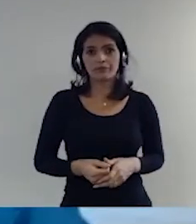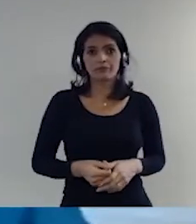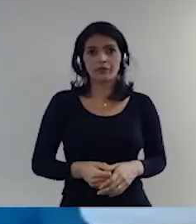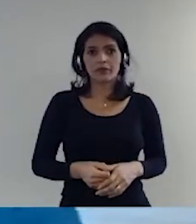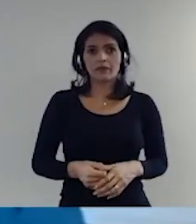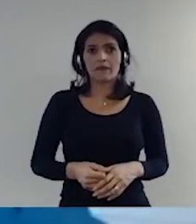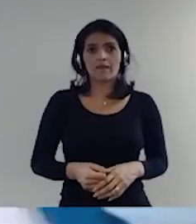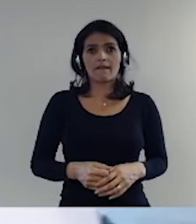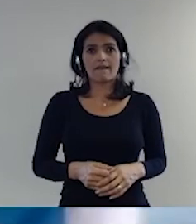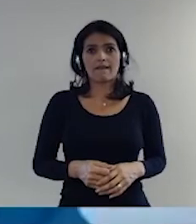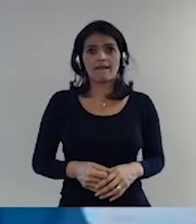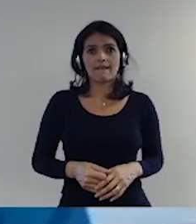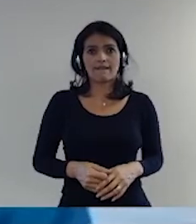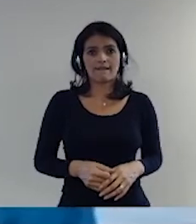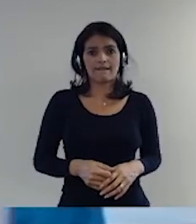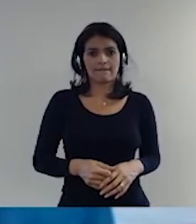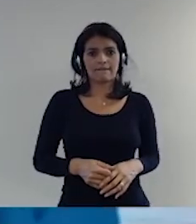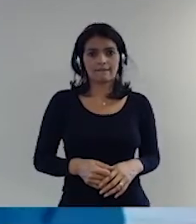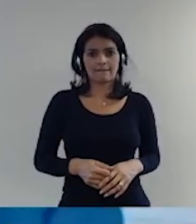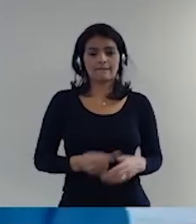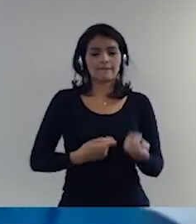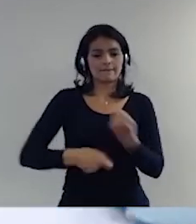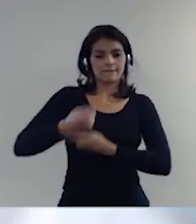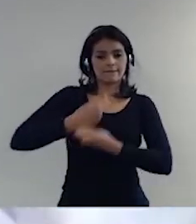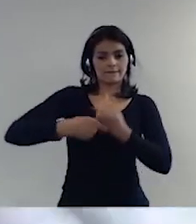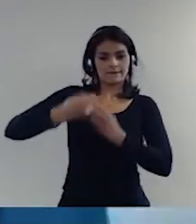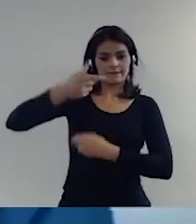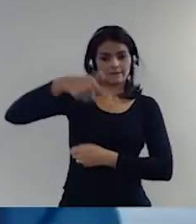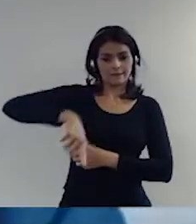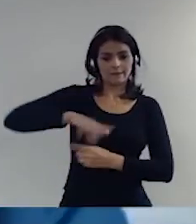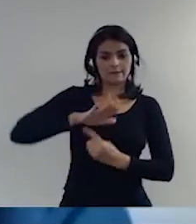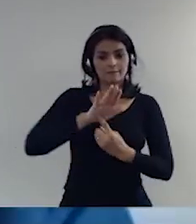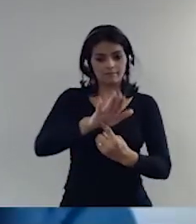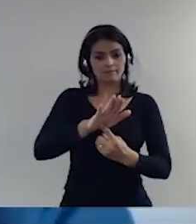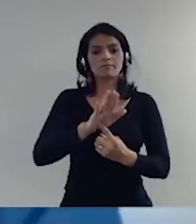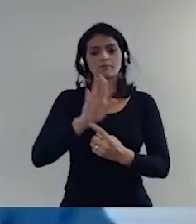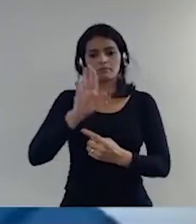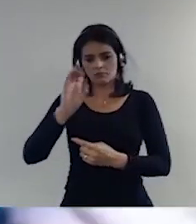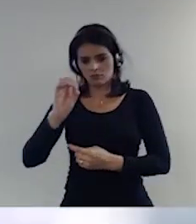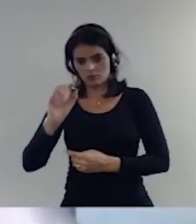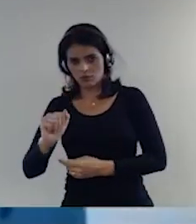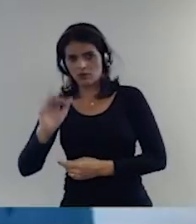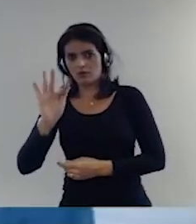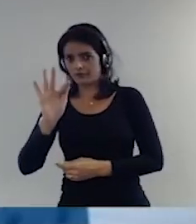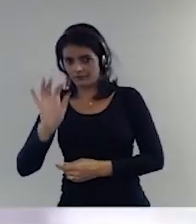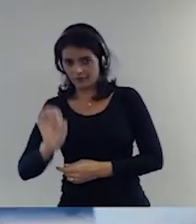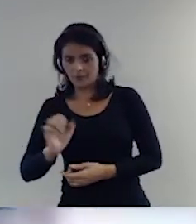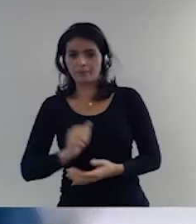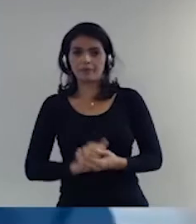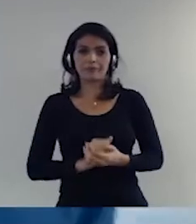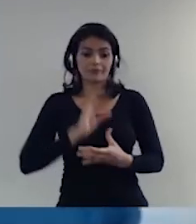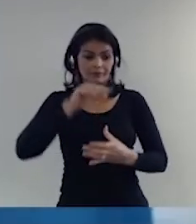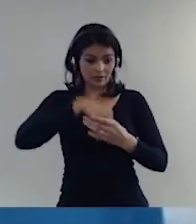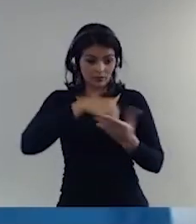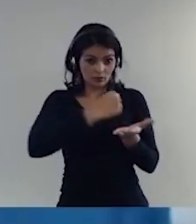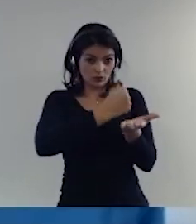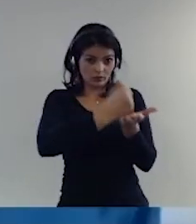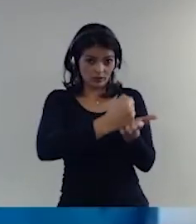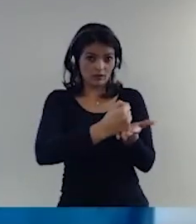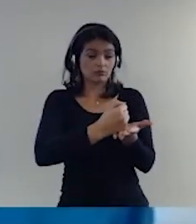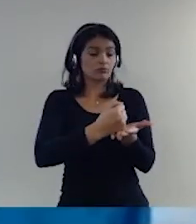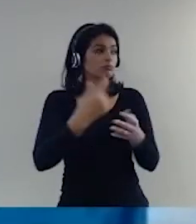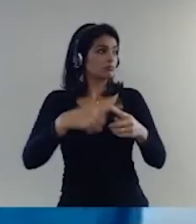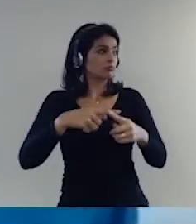nesse caso, a renegociação é uma demonstração de boa-fé dentro dessa perspectiva que